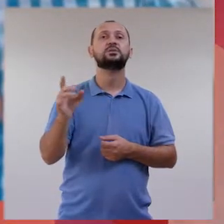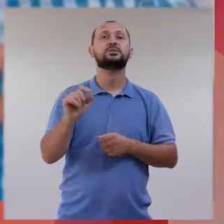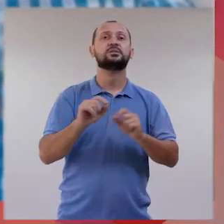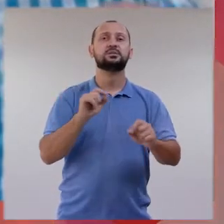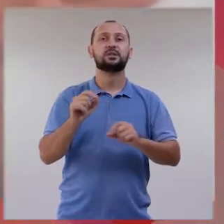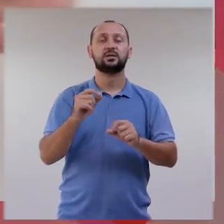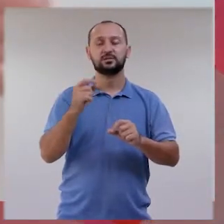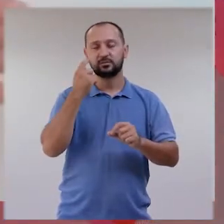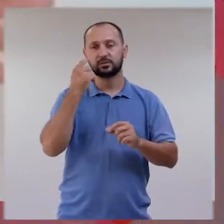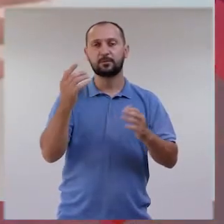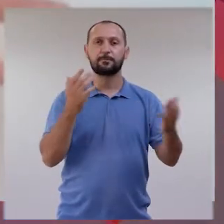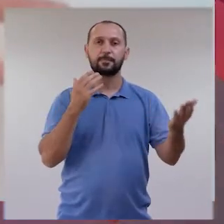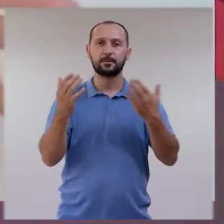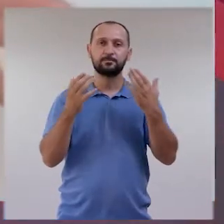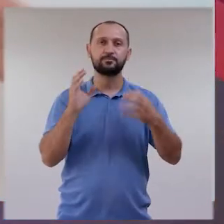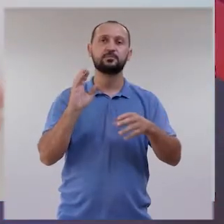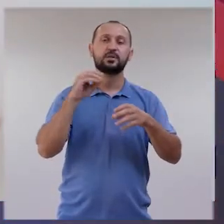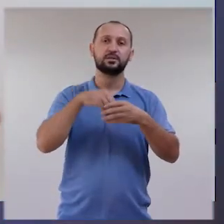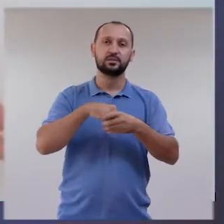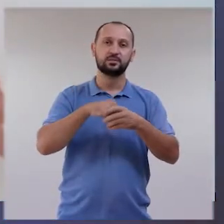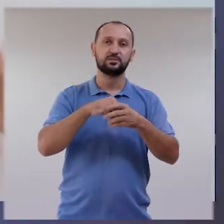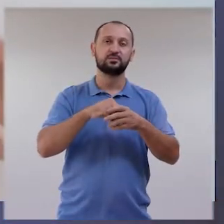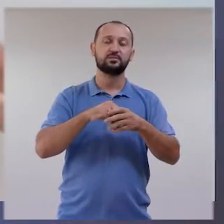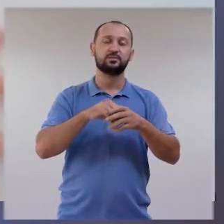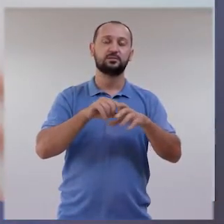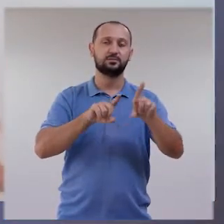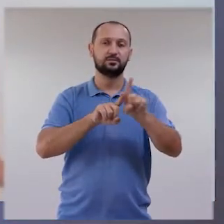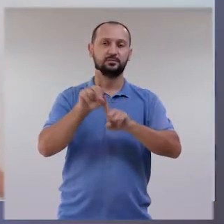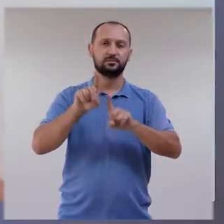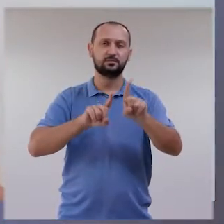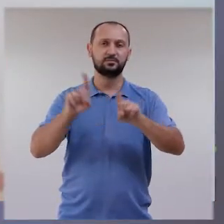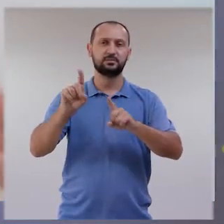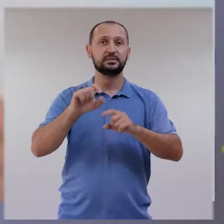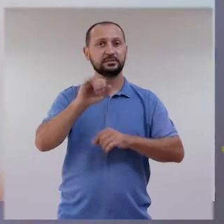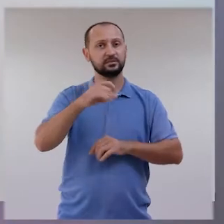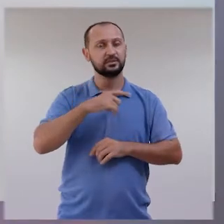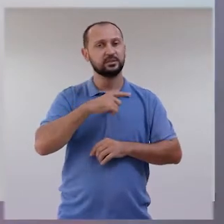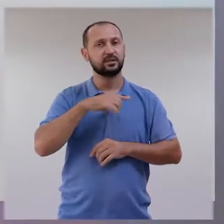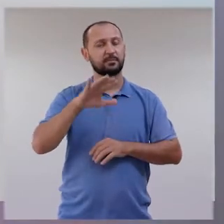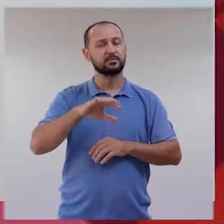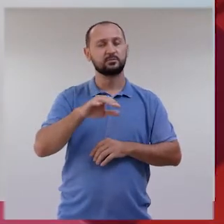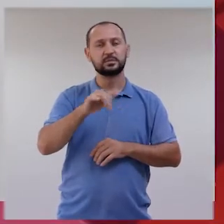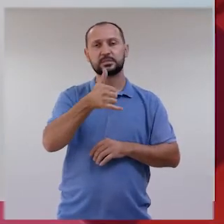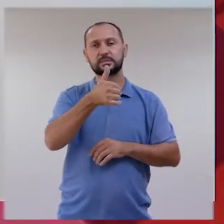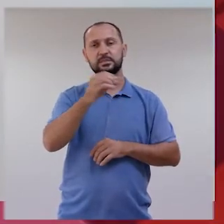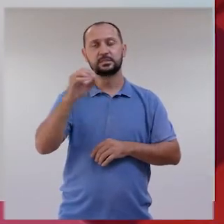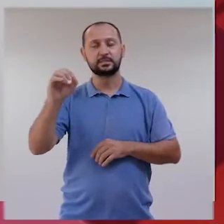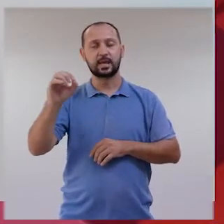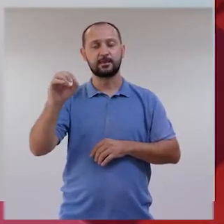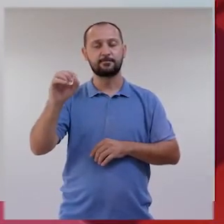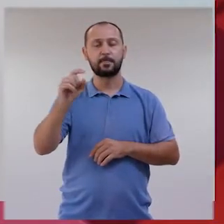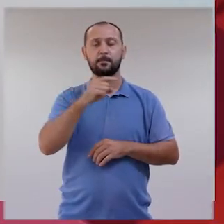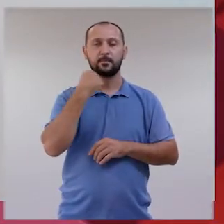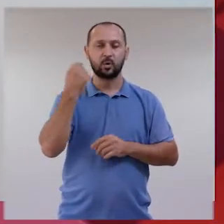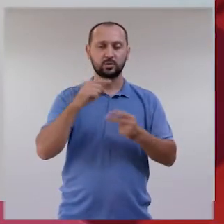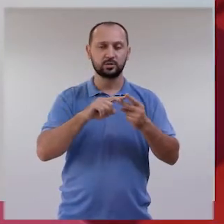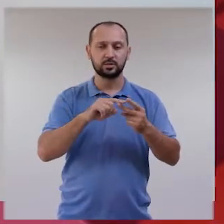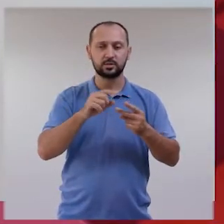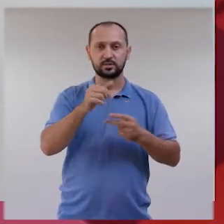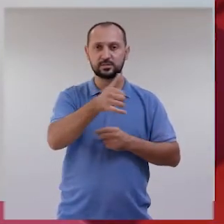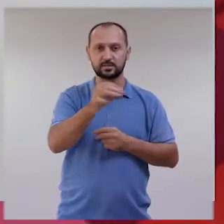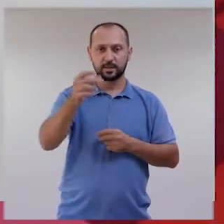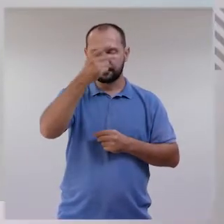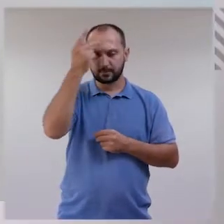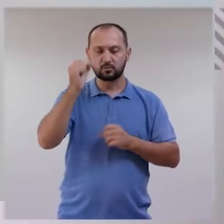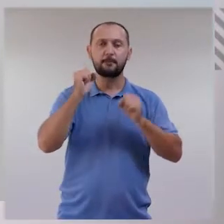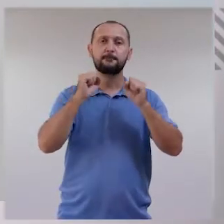aquela quantidade projetada dentro vamos dizer, da estatística. Se você tem 100 óbitos e você tem